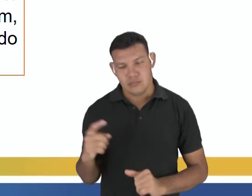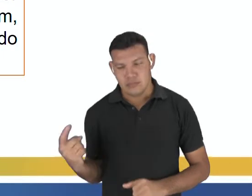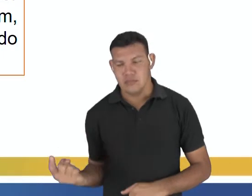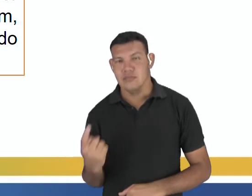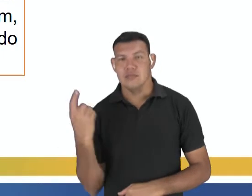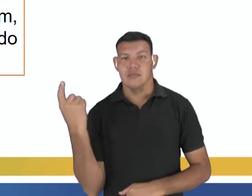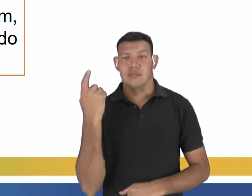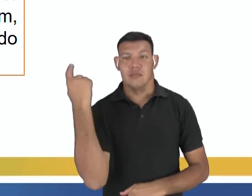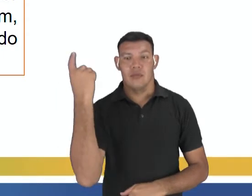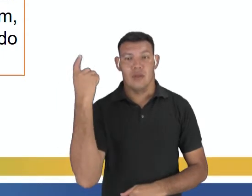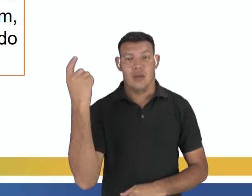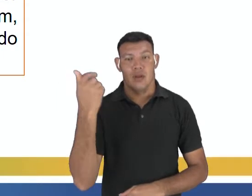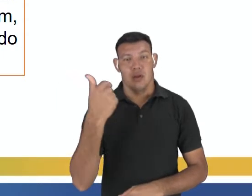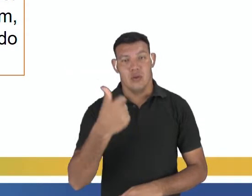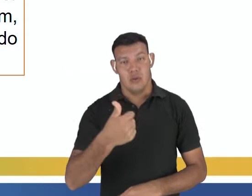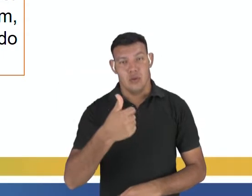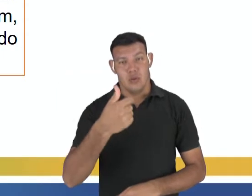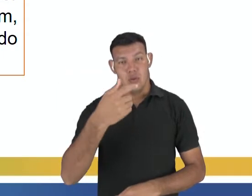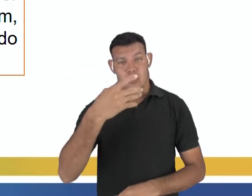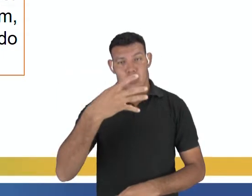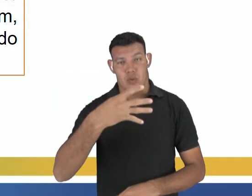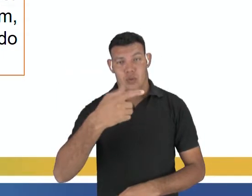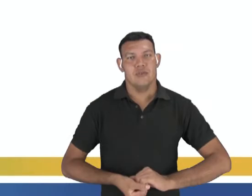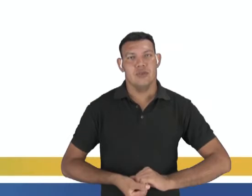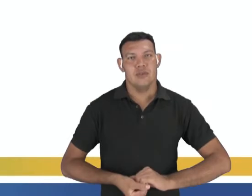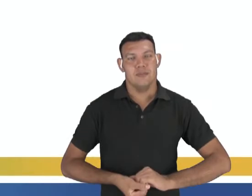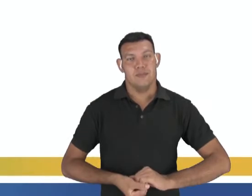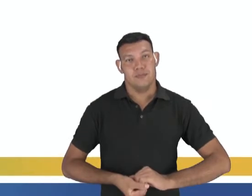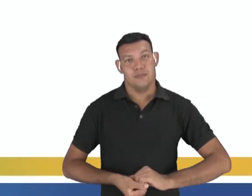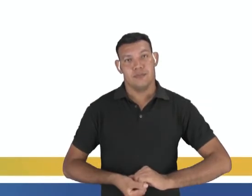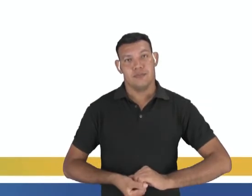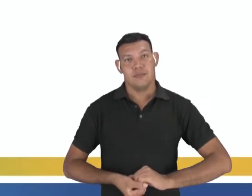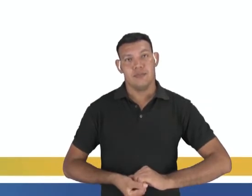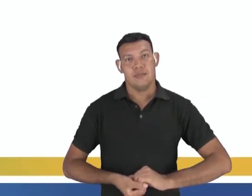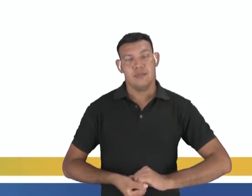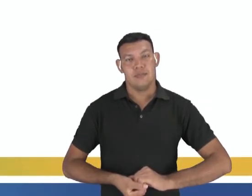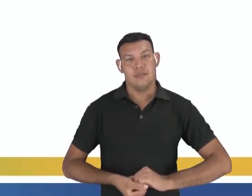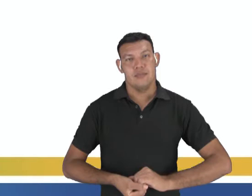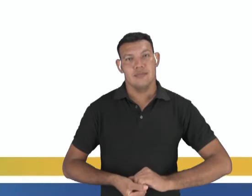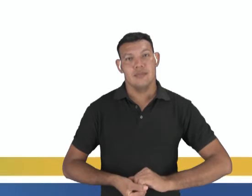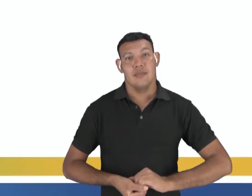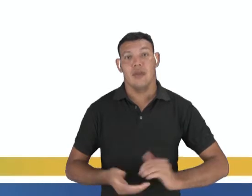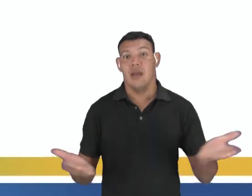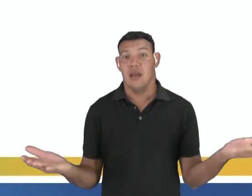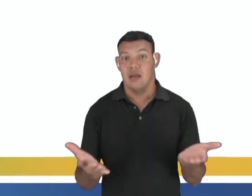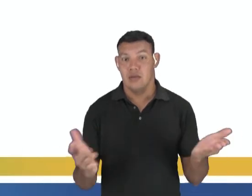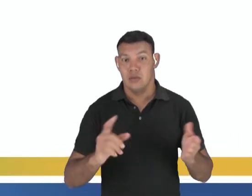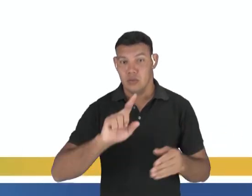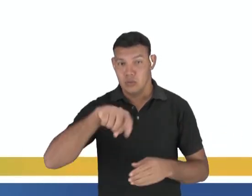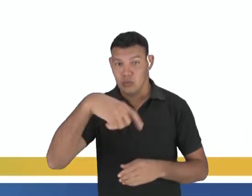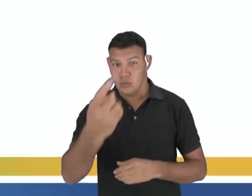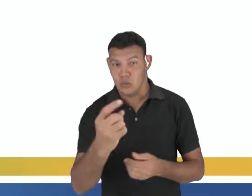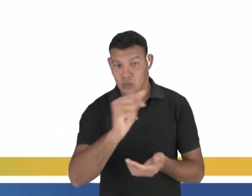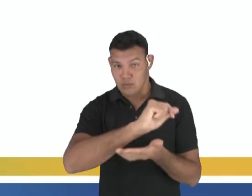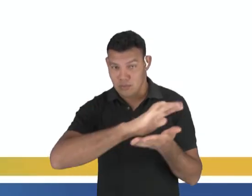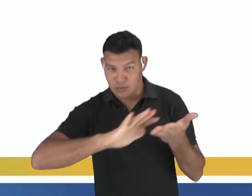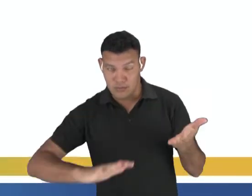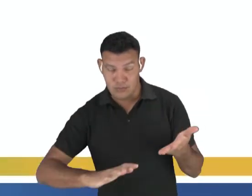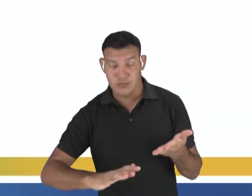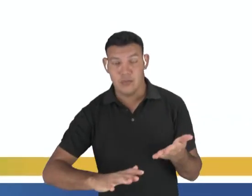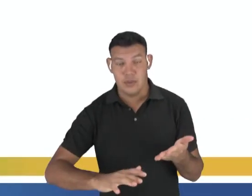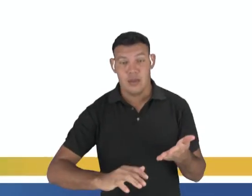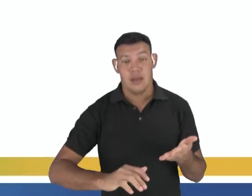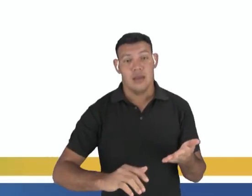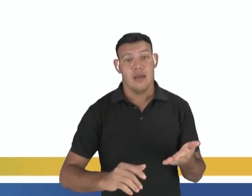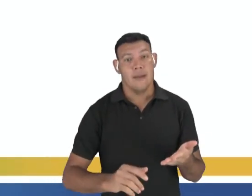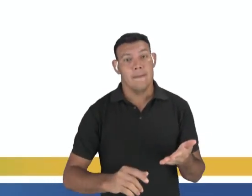certinho então aqui nós resolvemos a primeira questão bom então vamos agora para o Próximo exercício Olha que